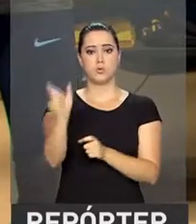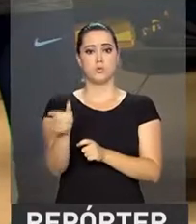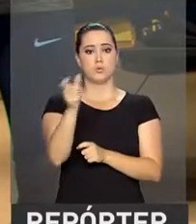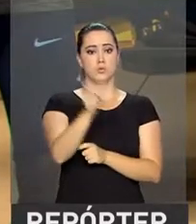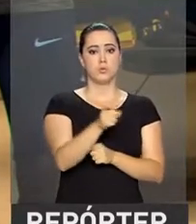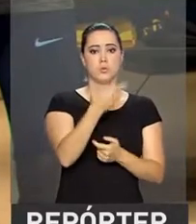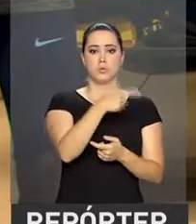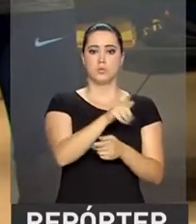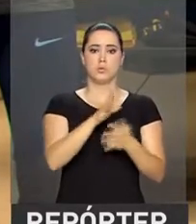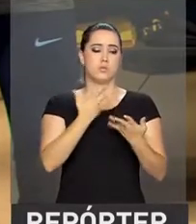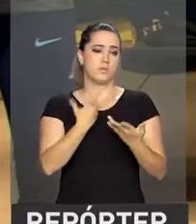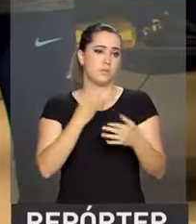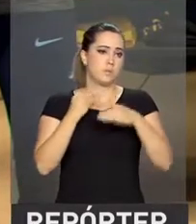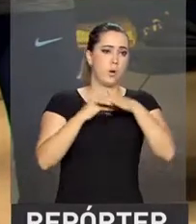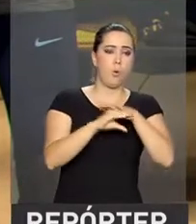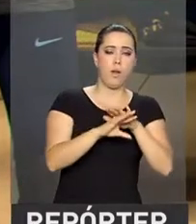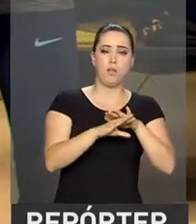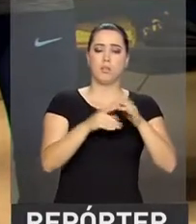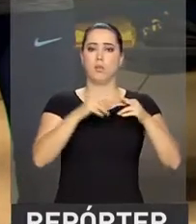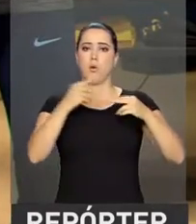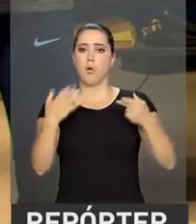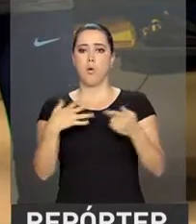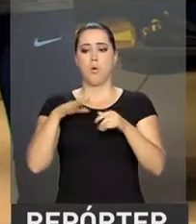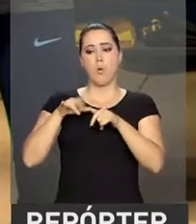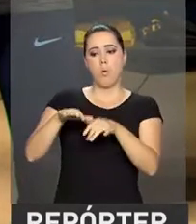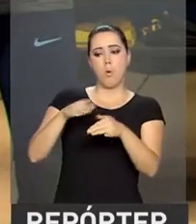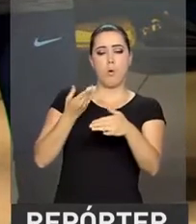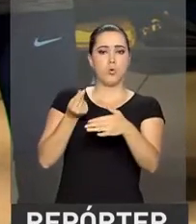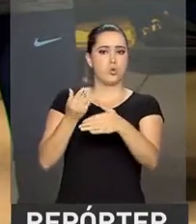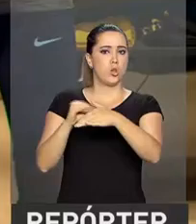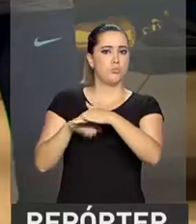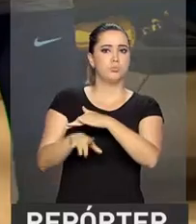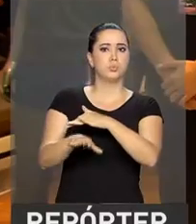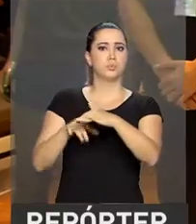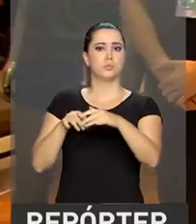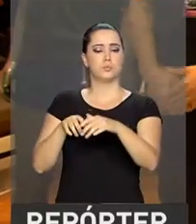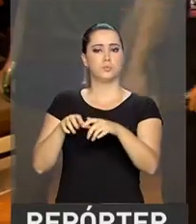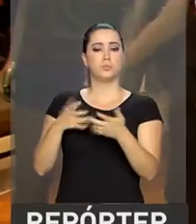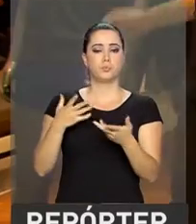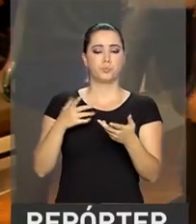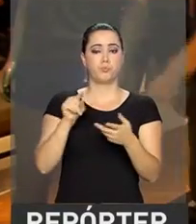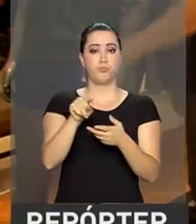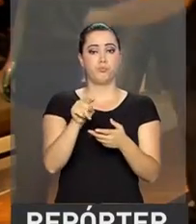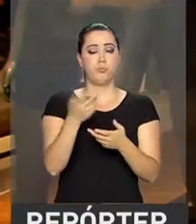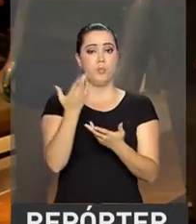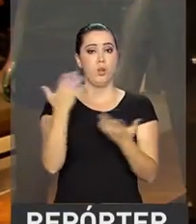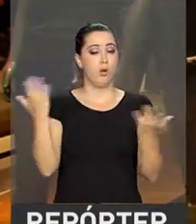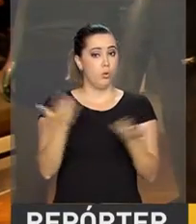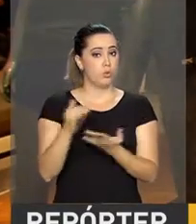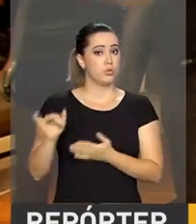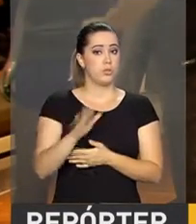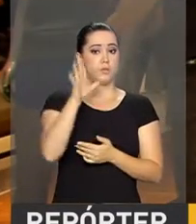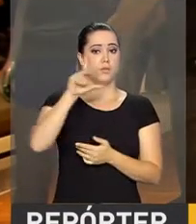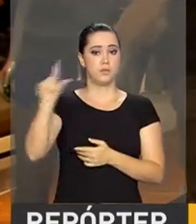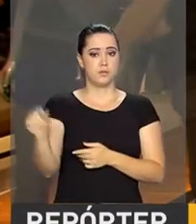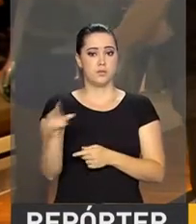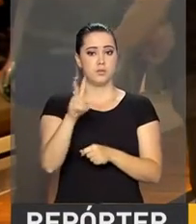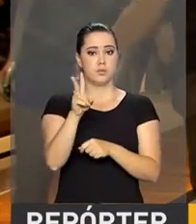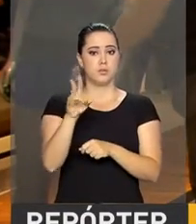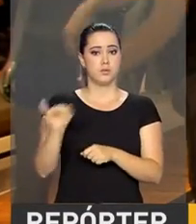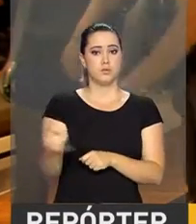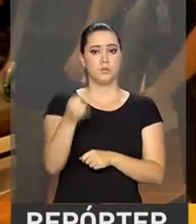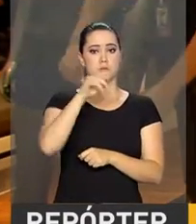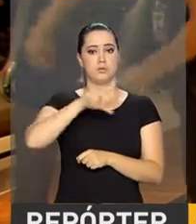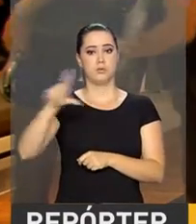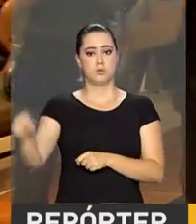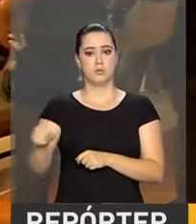tanto para um estoquista ou também para um caixa então sempre vou mexer na sua visão o quadro de inflação baixa juros em queda e